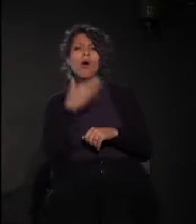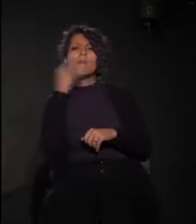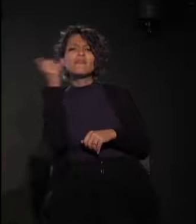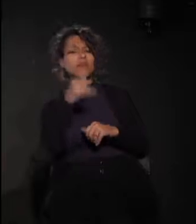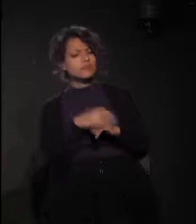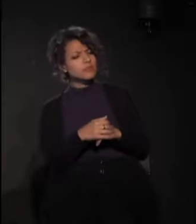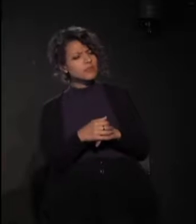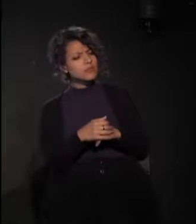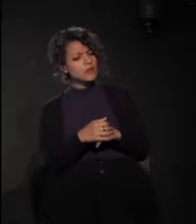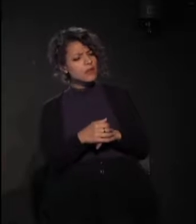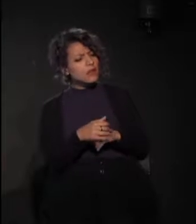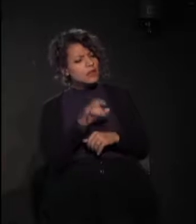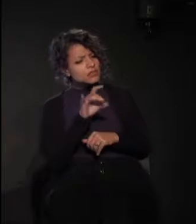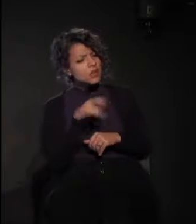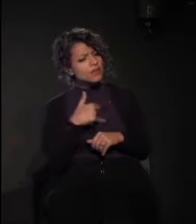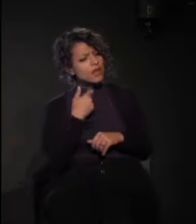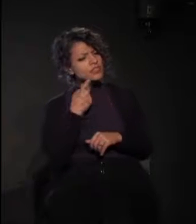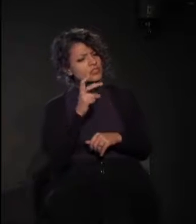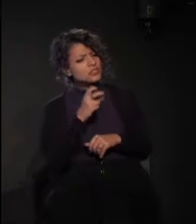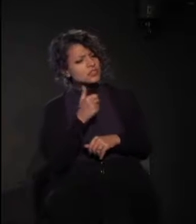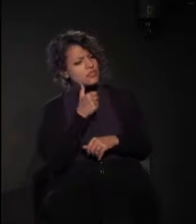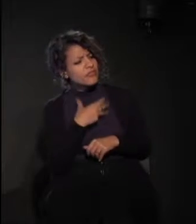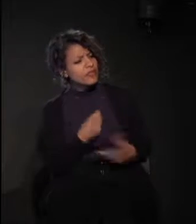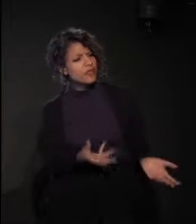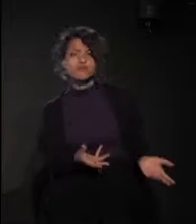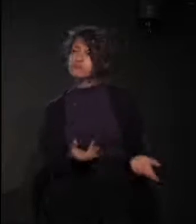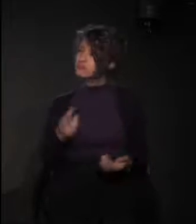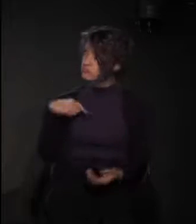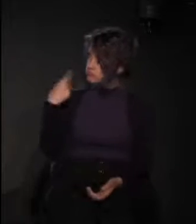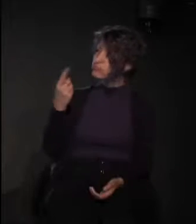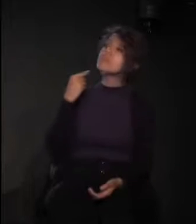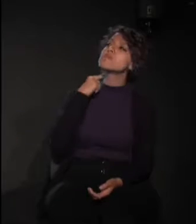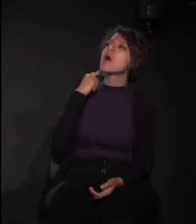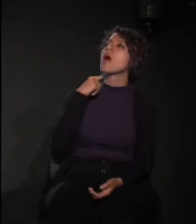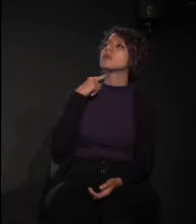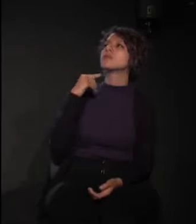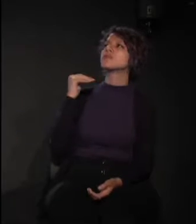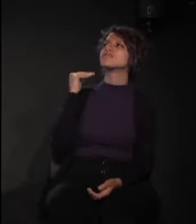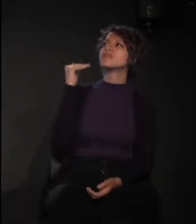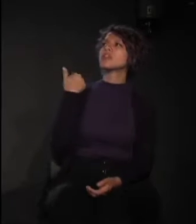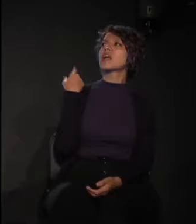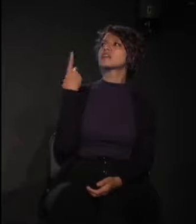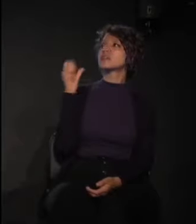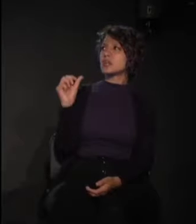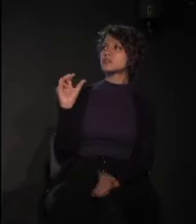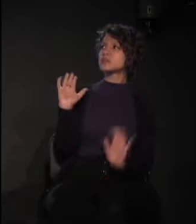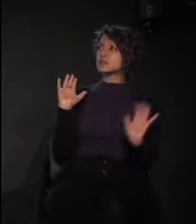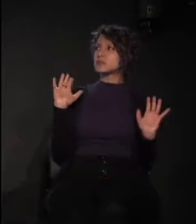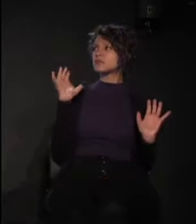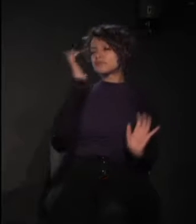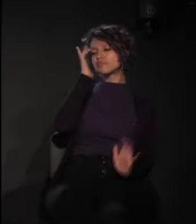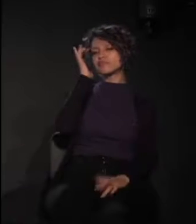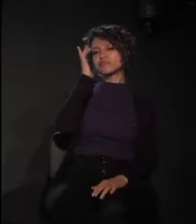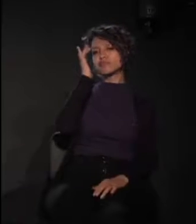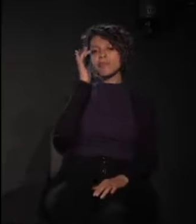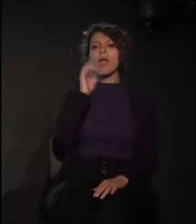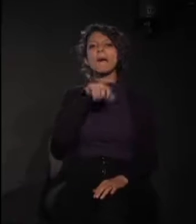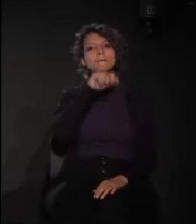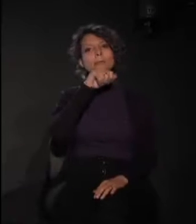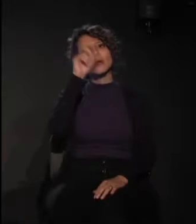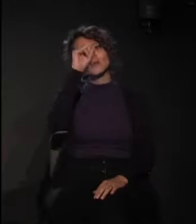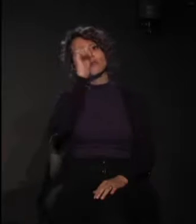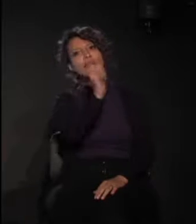pai em maio faz 16 anos já sou bem grandinha era a repetição do que mais lhe dizia quase todos os dias